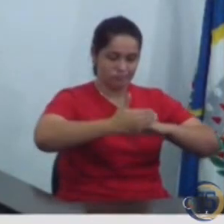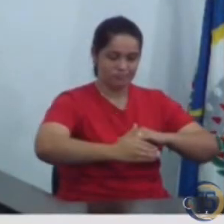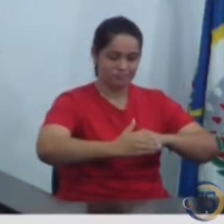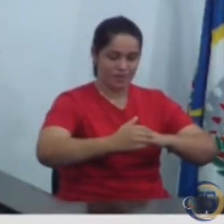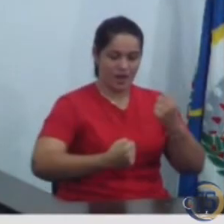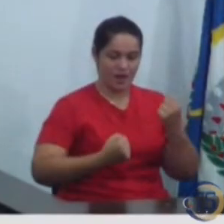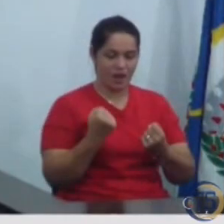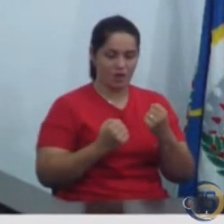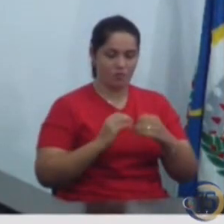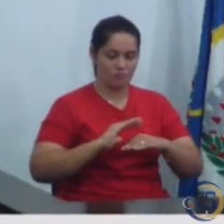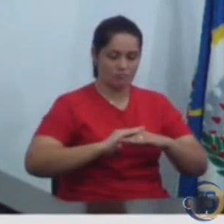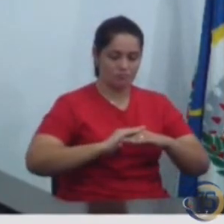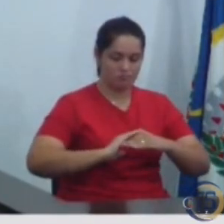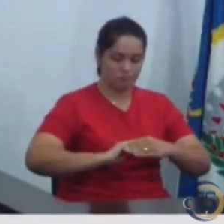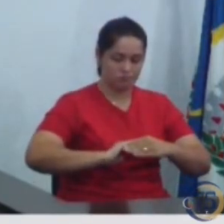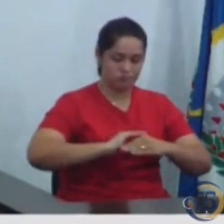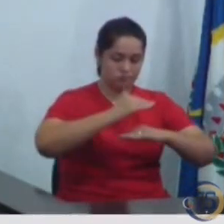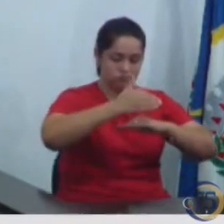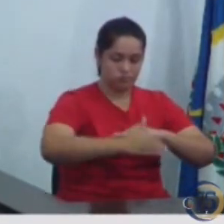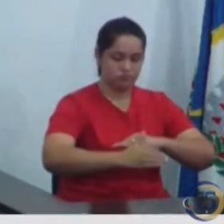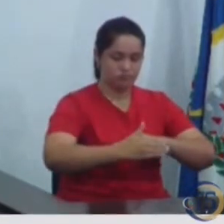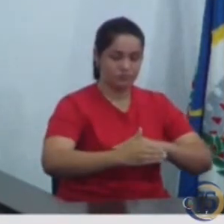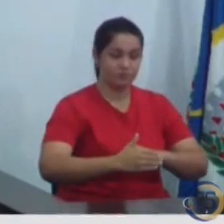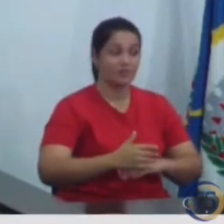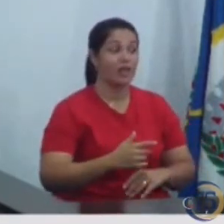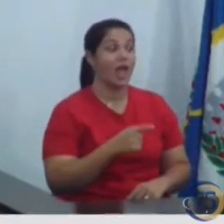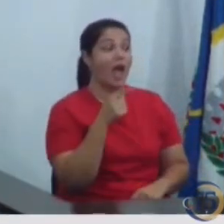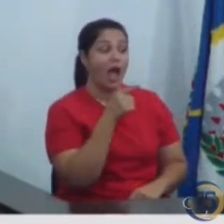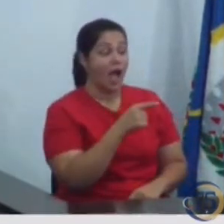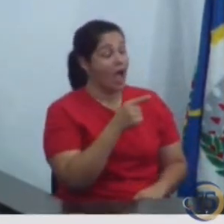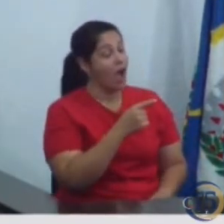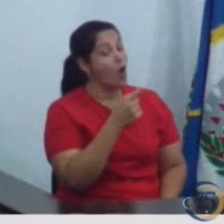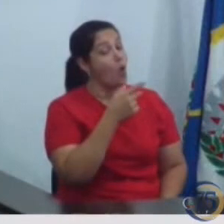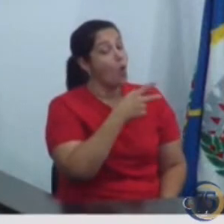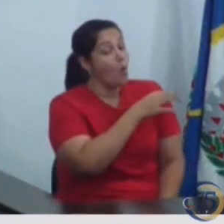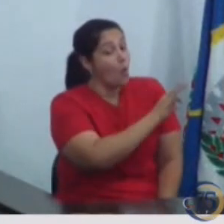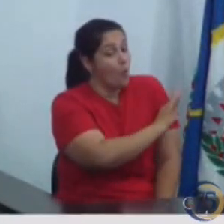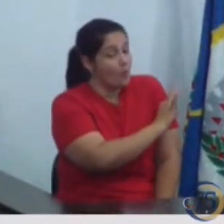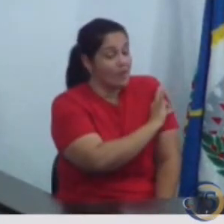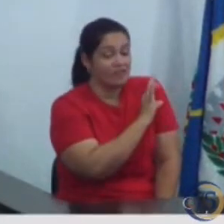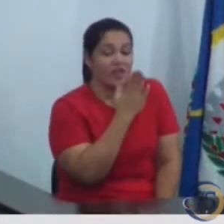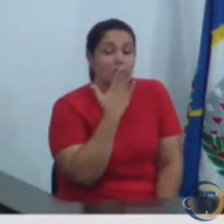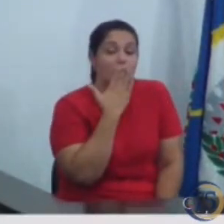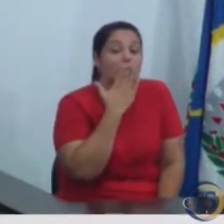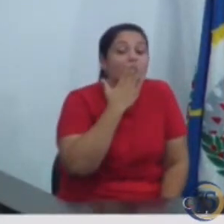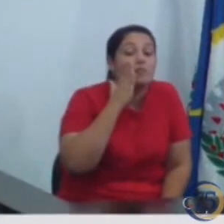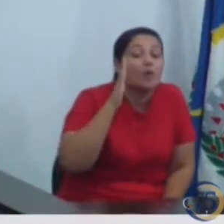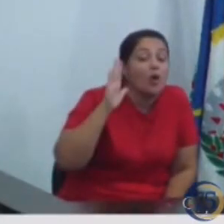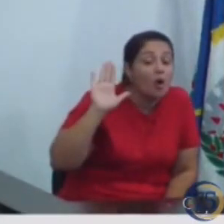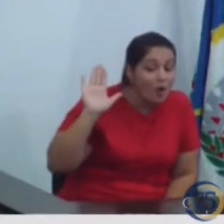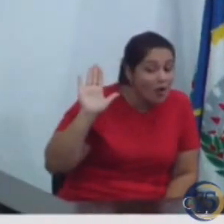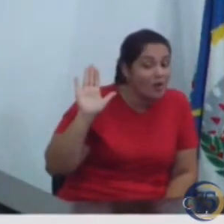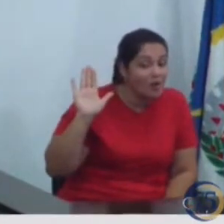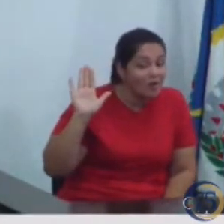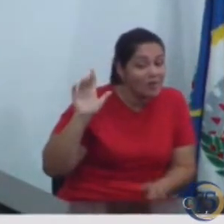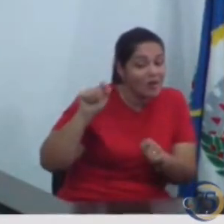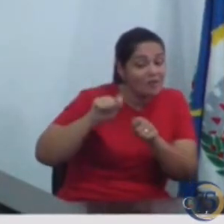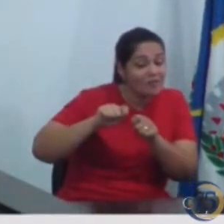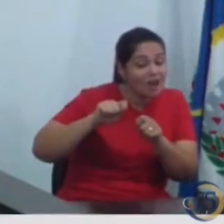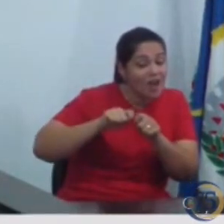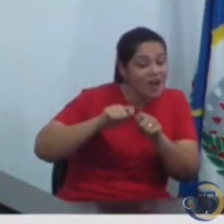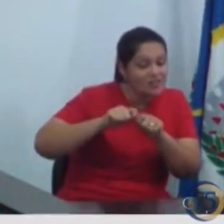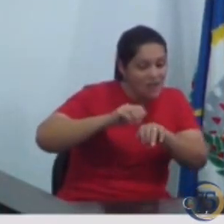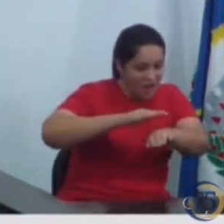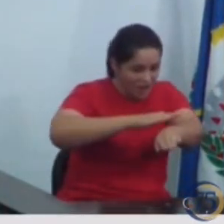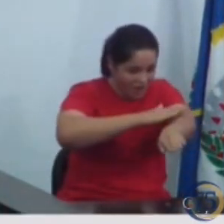o decano da casa de lei com 11 mandatos consecutivos da Secretaria Municipal responsável e